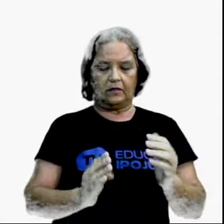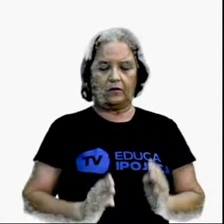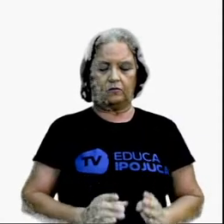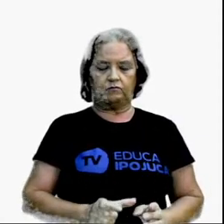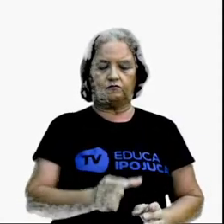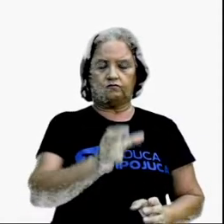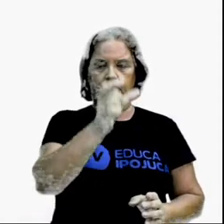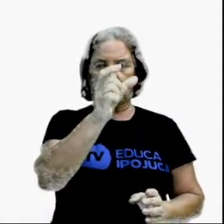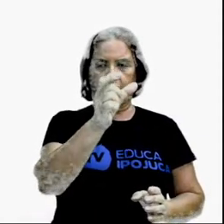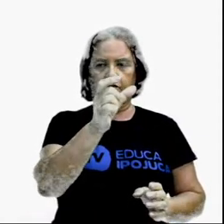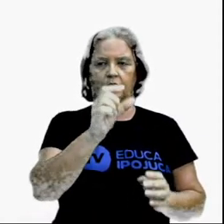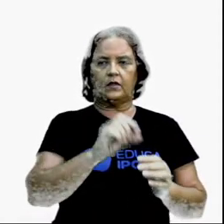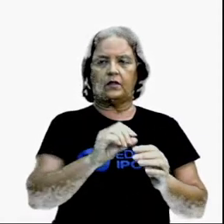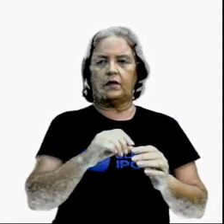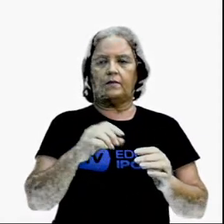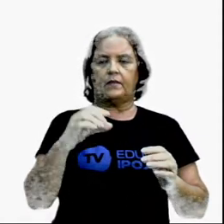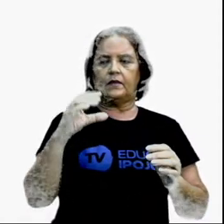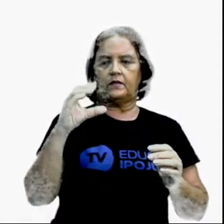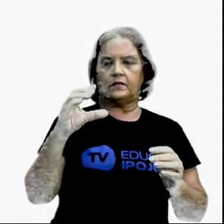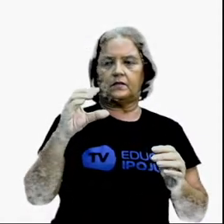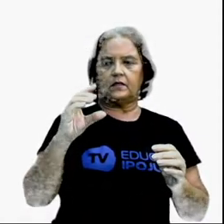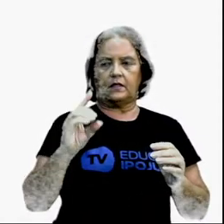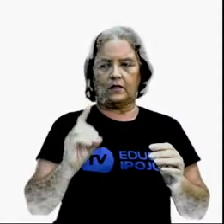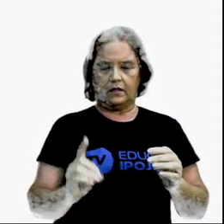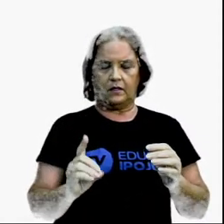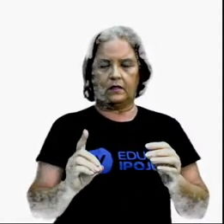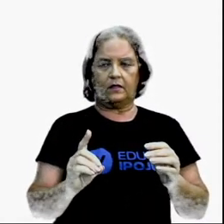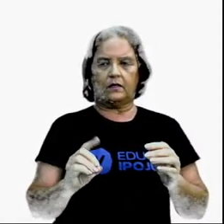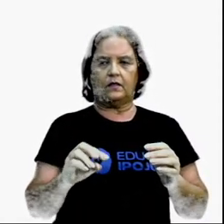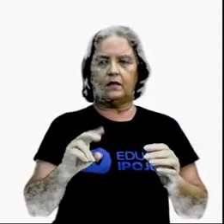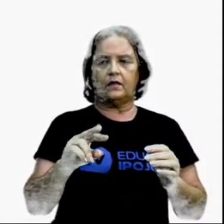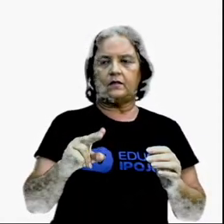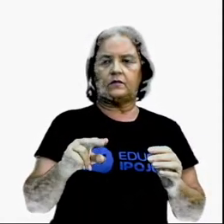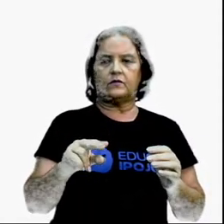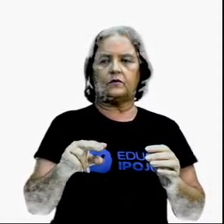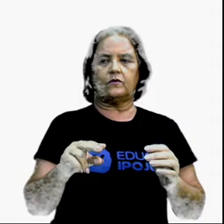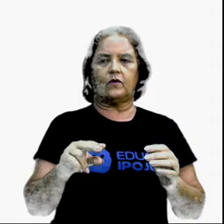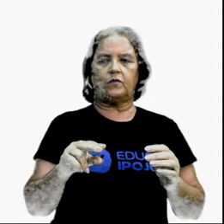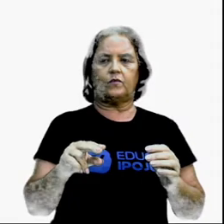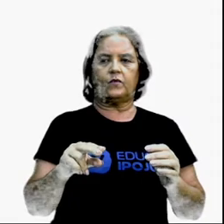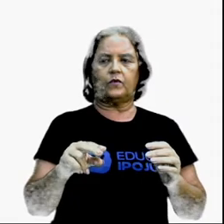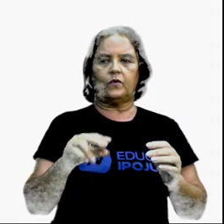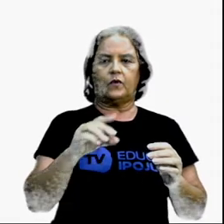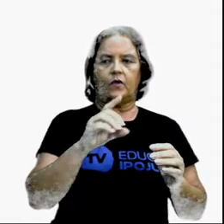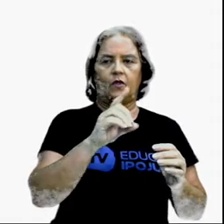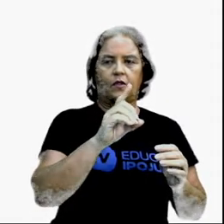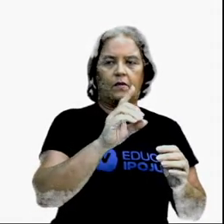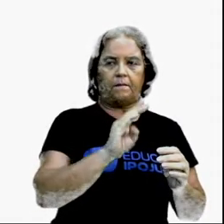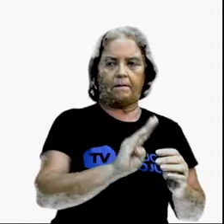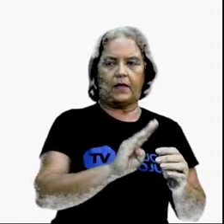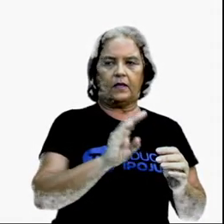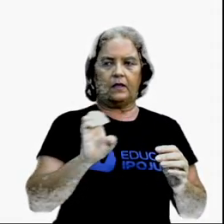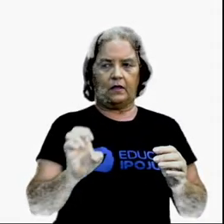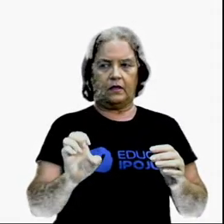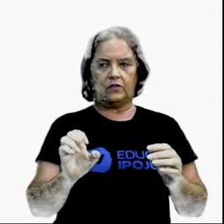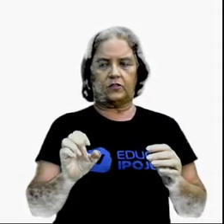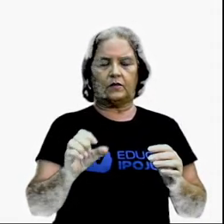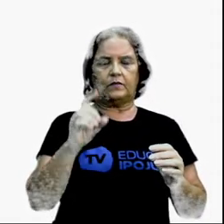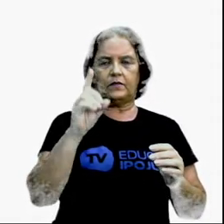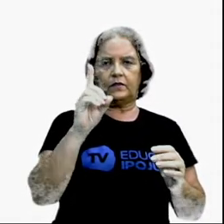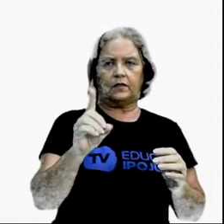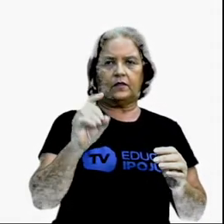torre, está para CD, assim como BE está para DE. Olha aí, já